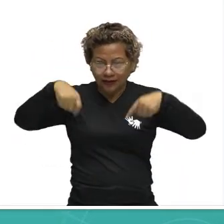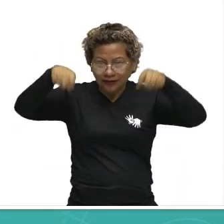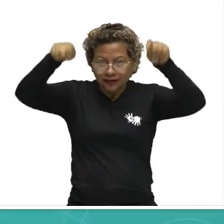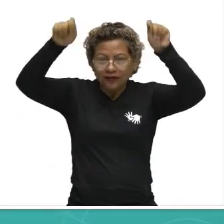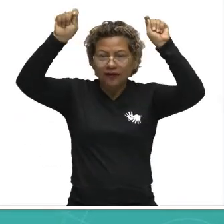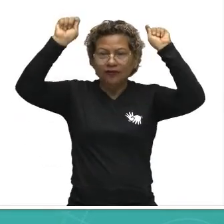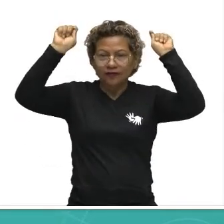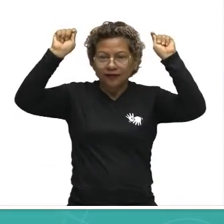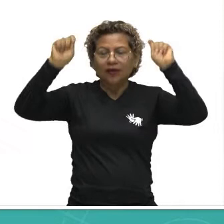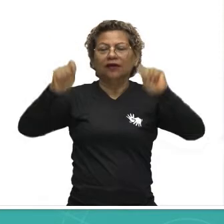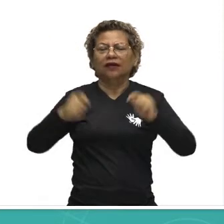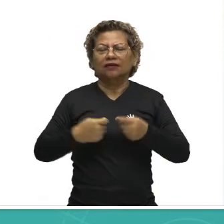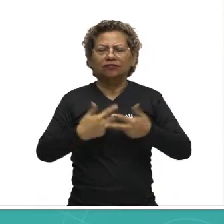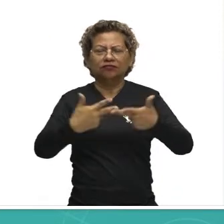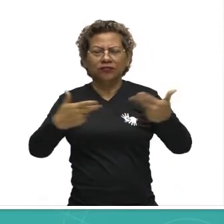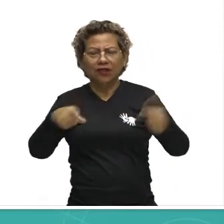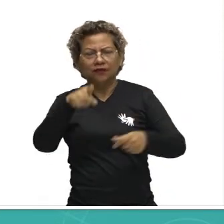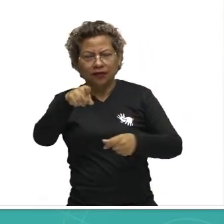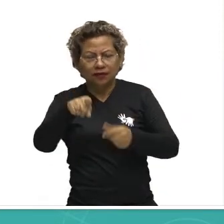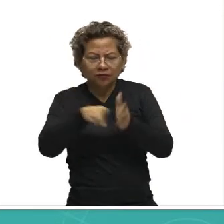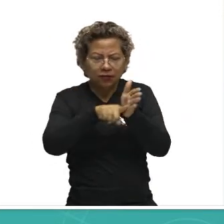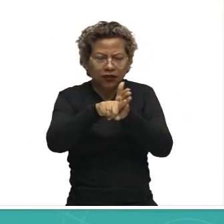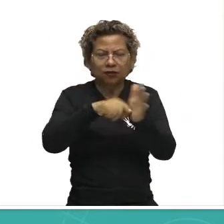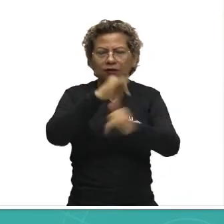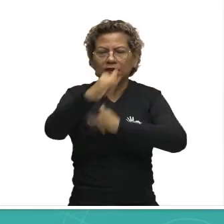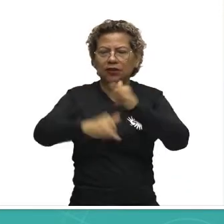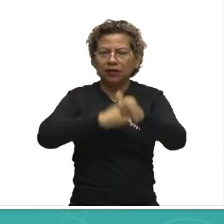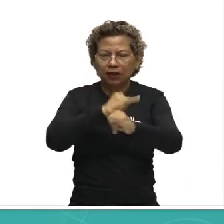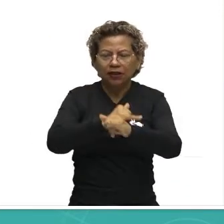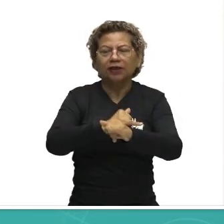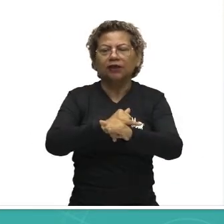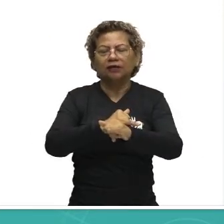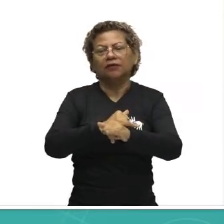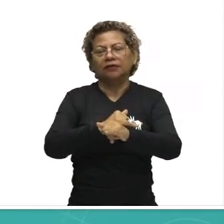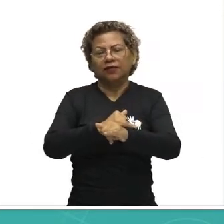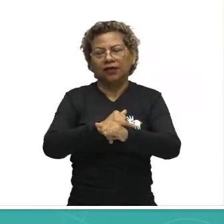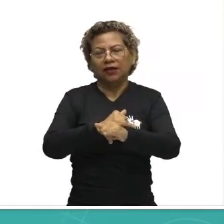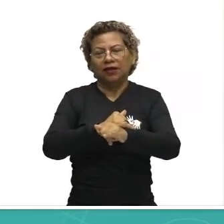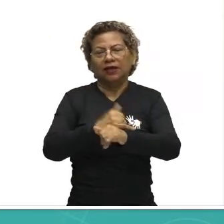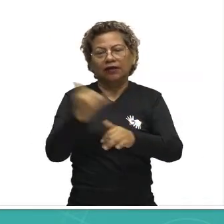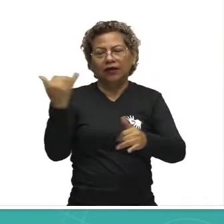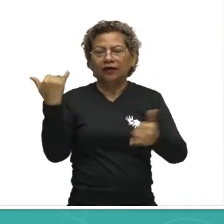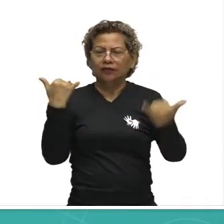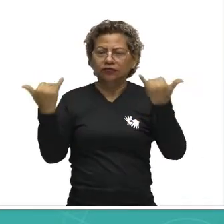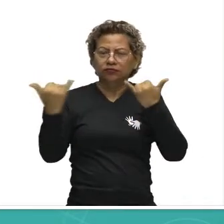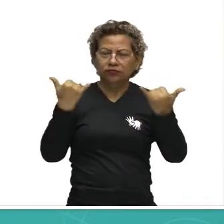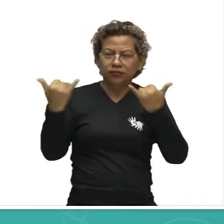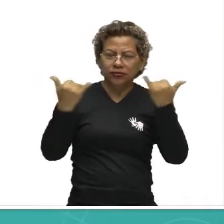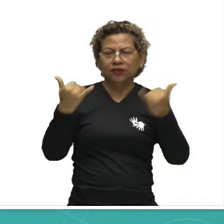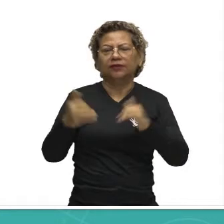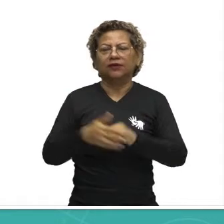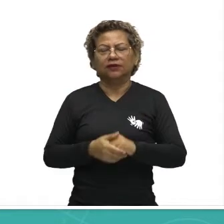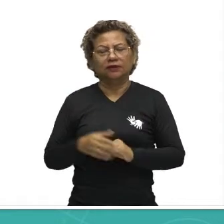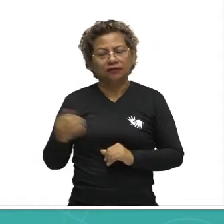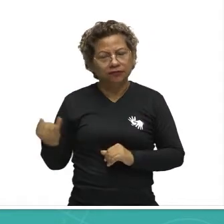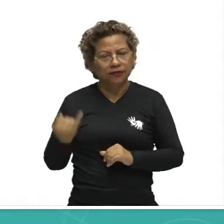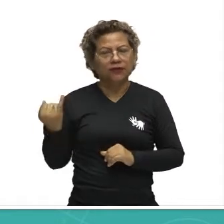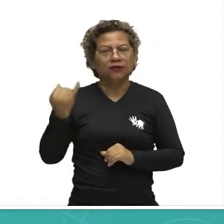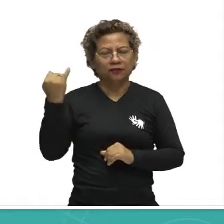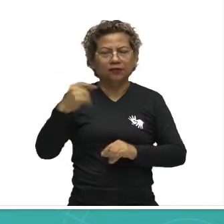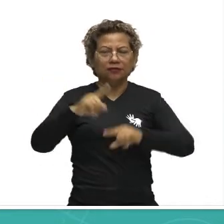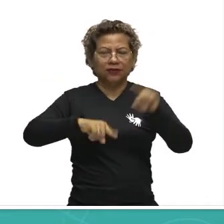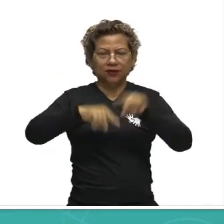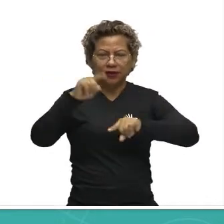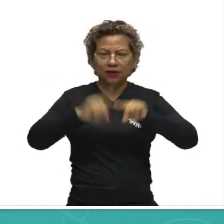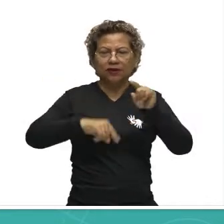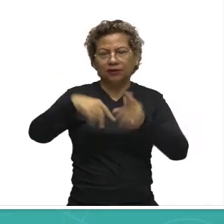taças. Exatamente. Procurem aí na internet, quem tem acesso, vocês vendo a dança do ventre e eles utilizando esses materiais,